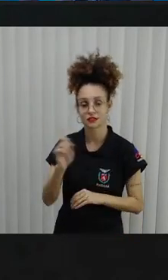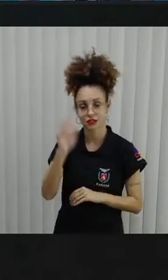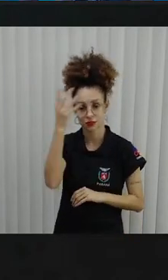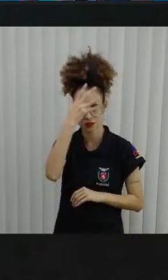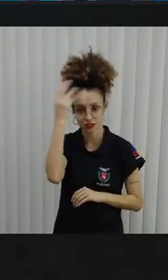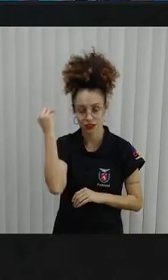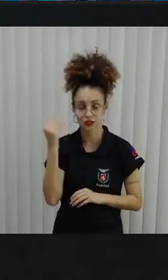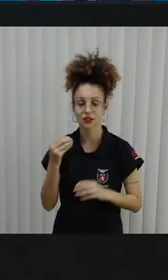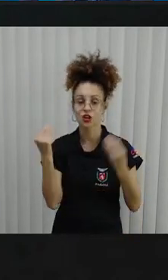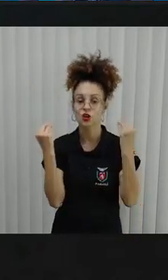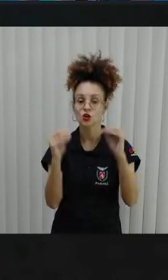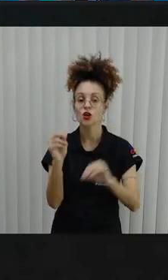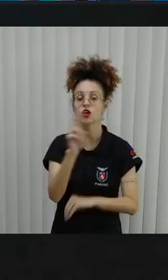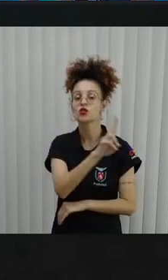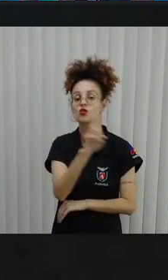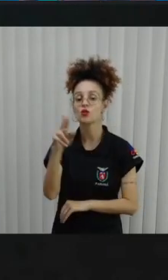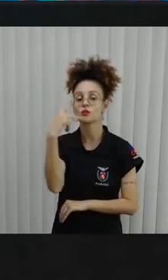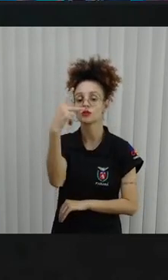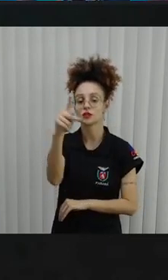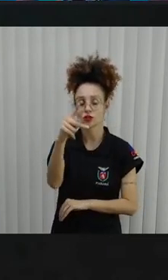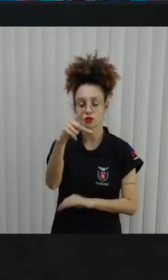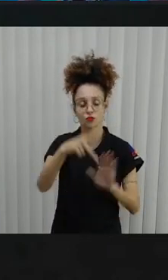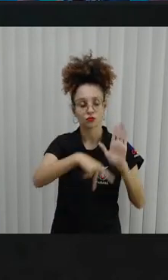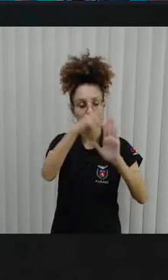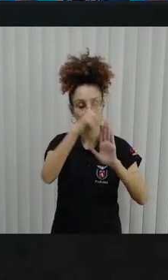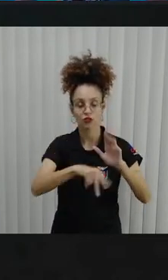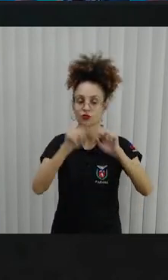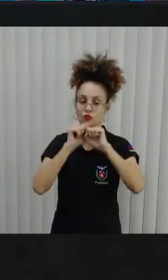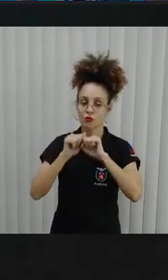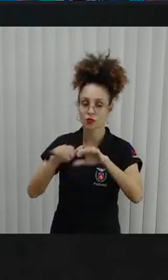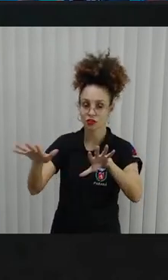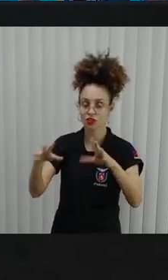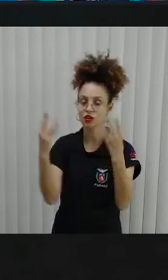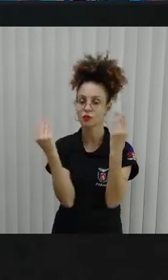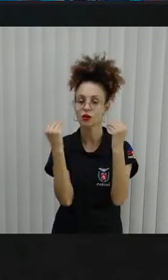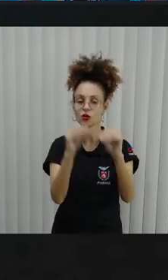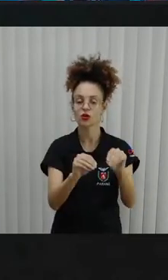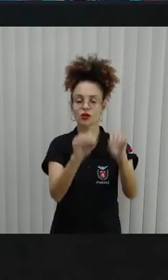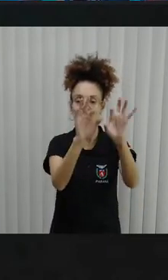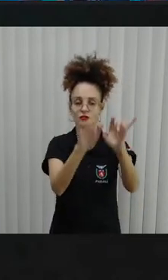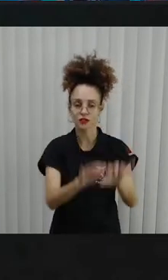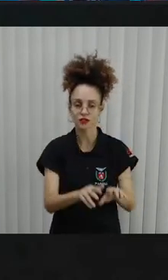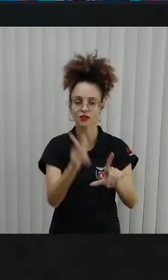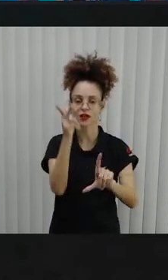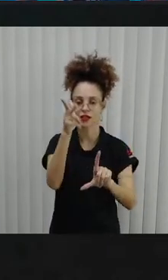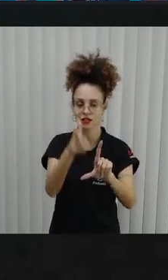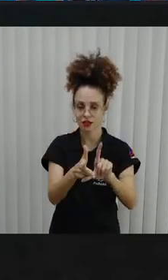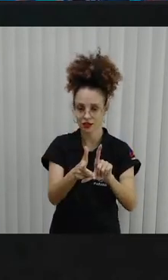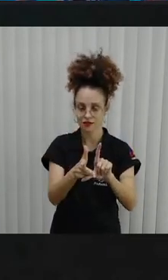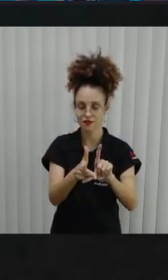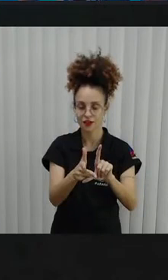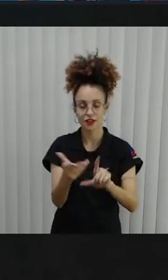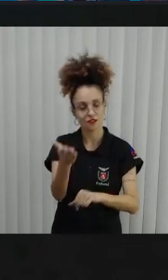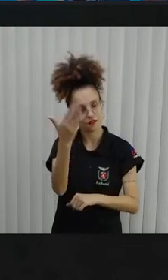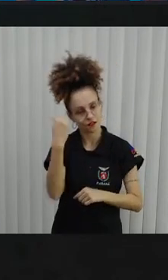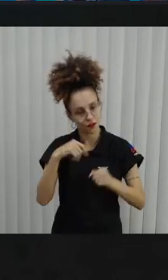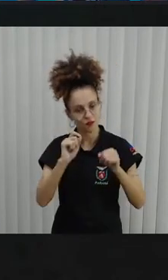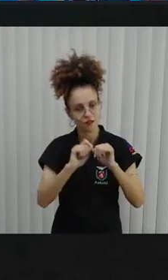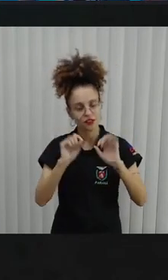de colocar o nome no seu projeto e compartilhar ele pra gente colocar lá na descrição da live, né? Vamos fazer isso